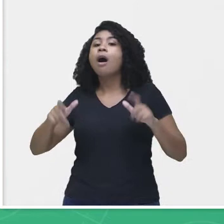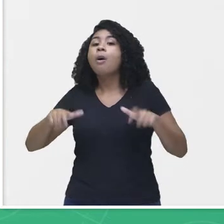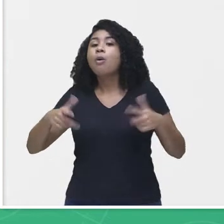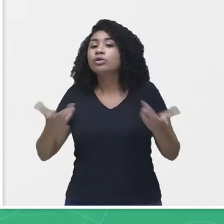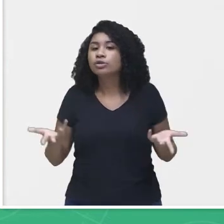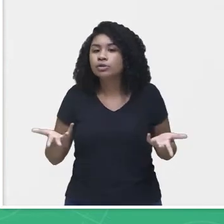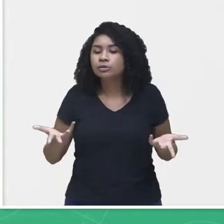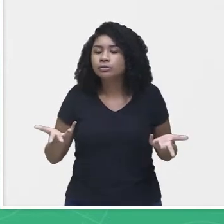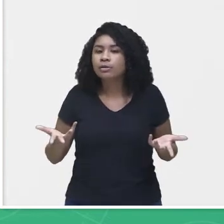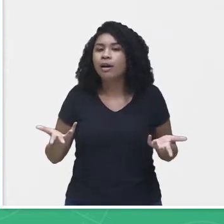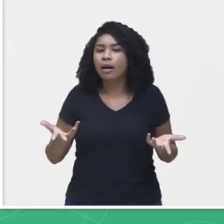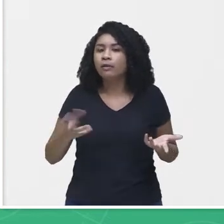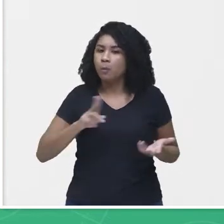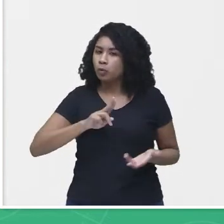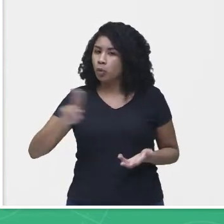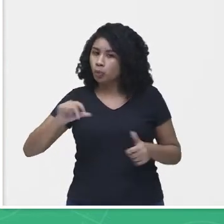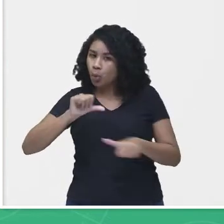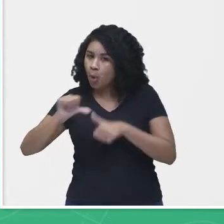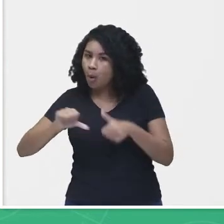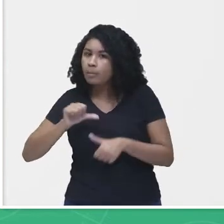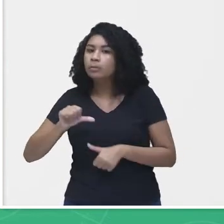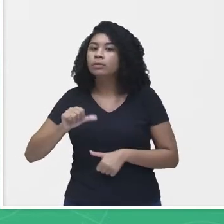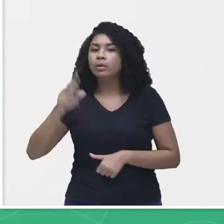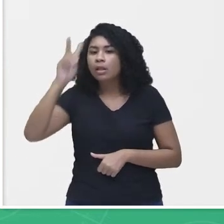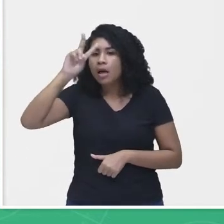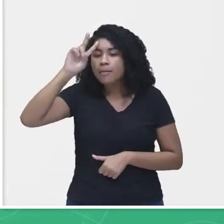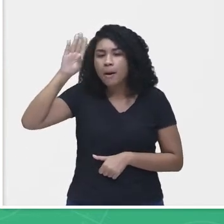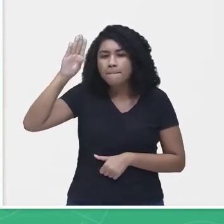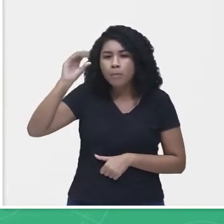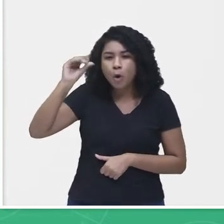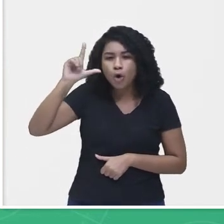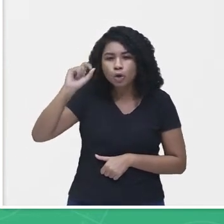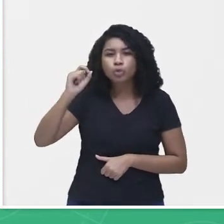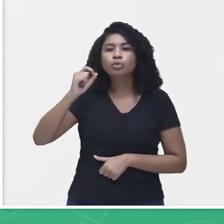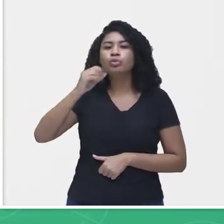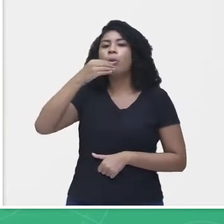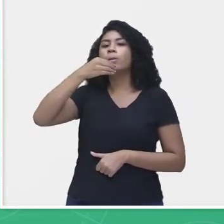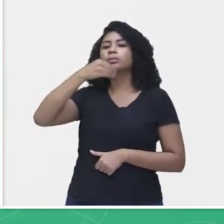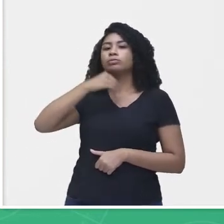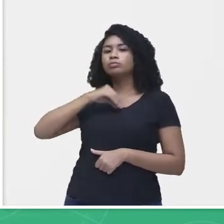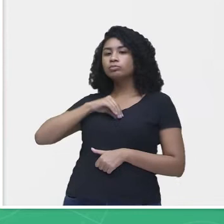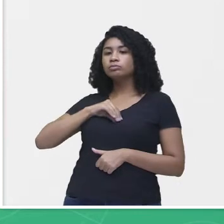ele já muda de nome. Ele passa a ser chamado de quimo. E aí ele vai para